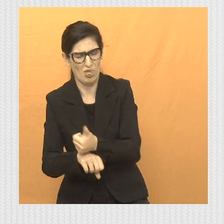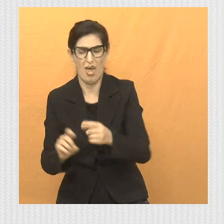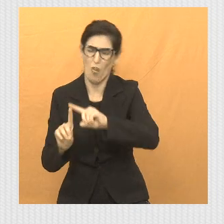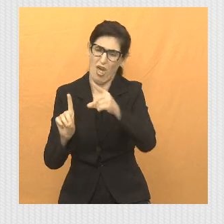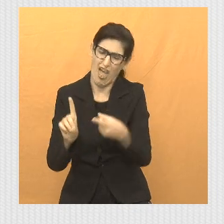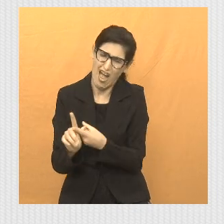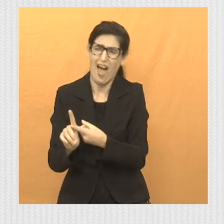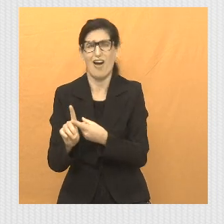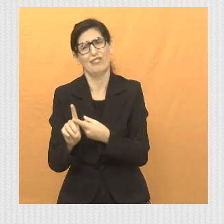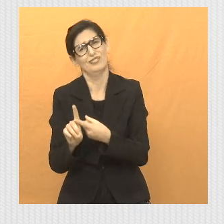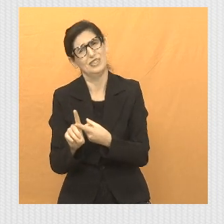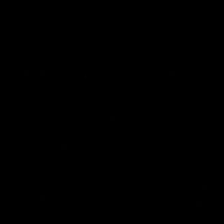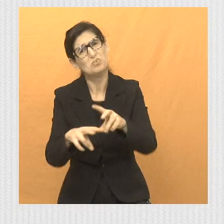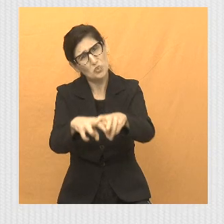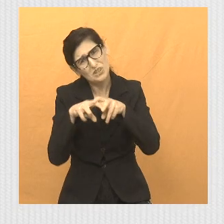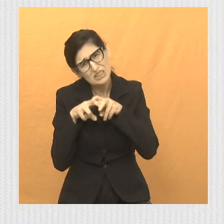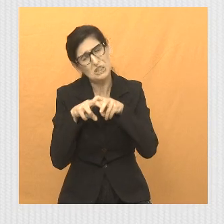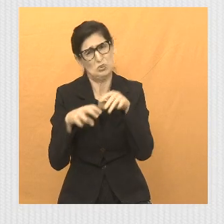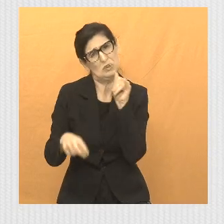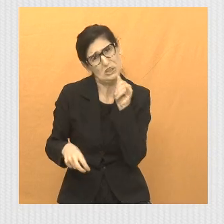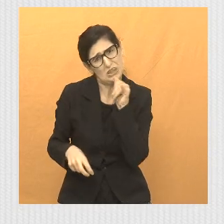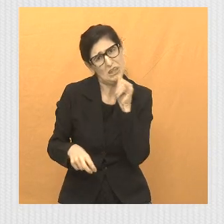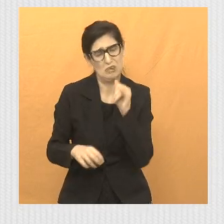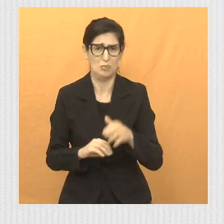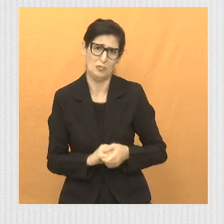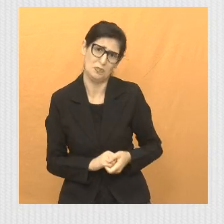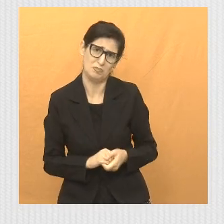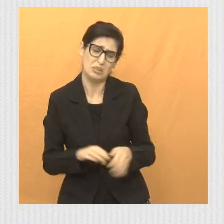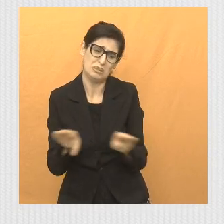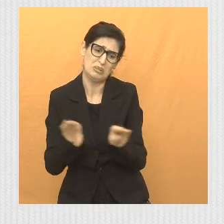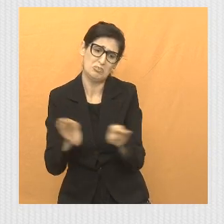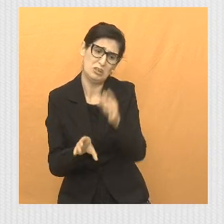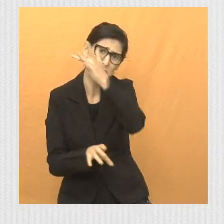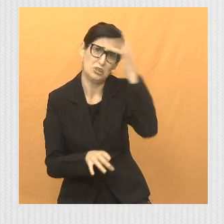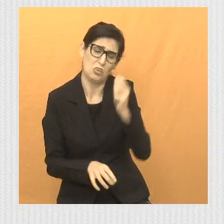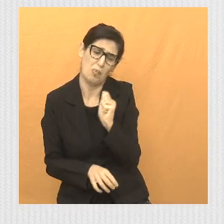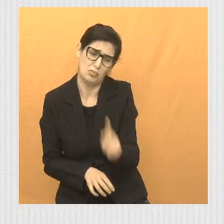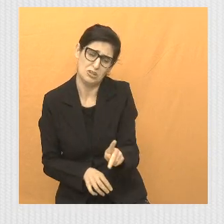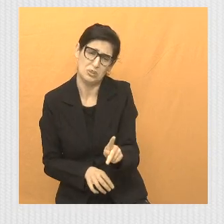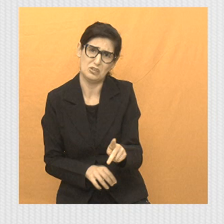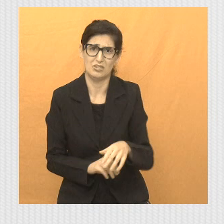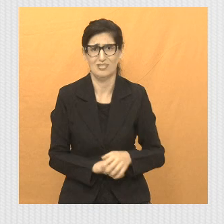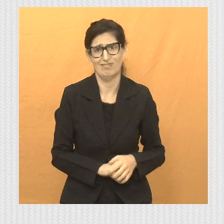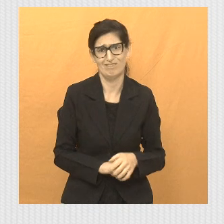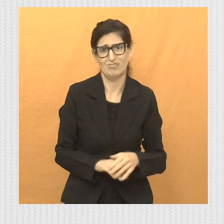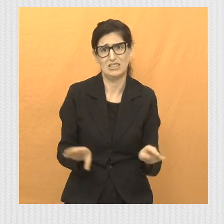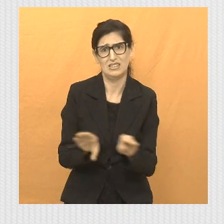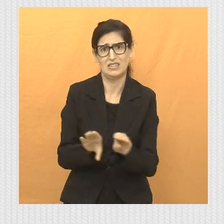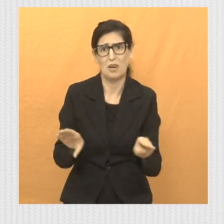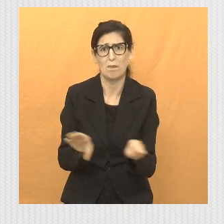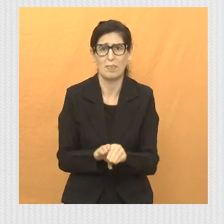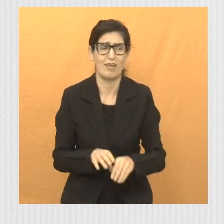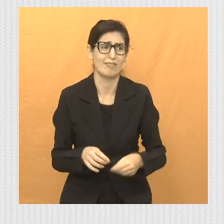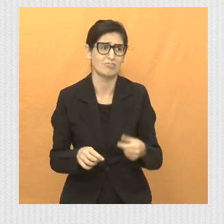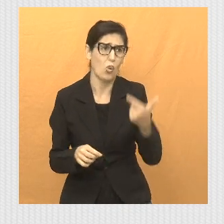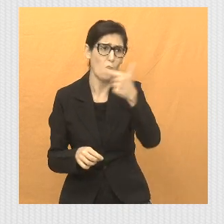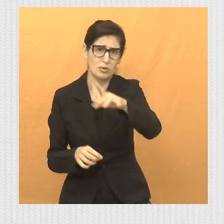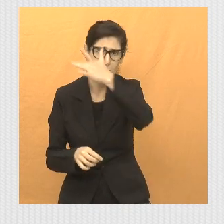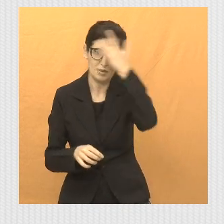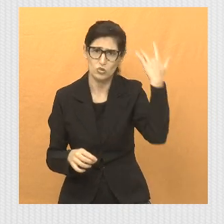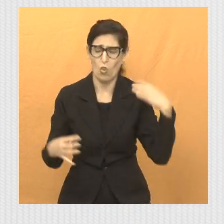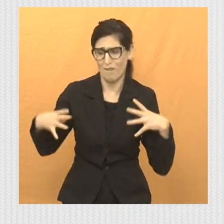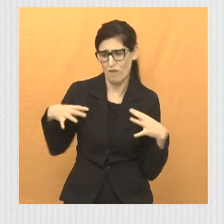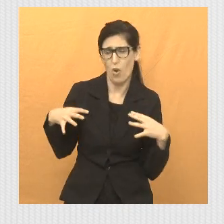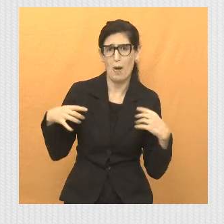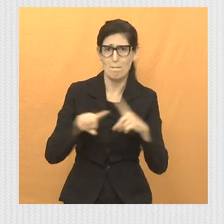e de fonoaudiologia em função de aposentadoria e licença sem remuneração. No entanto,